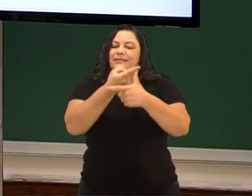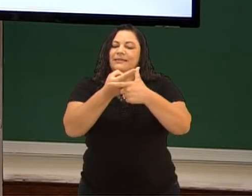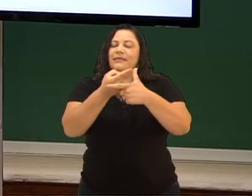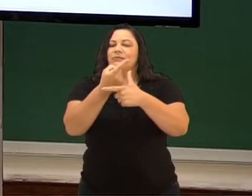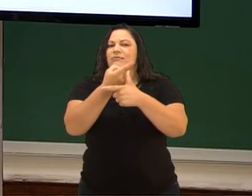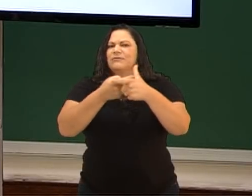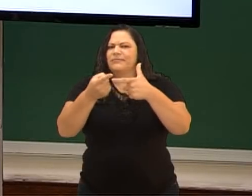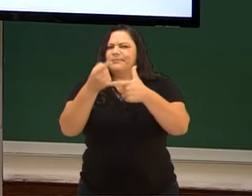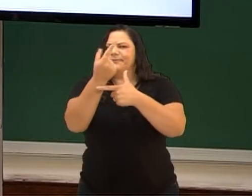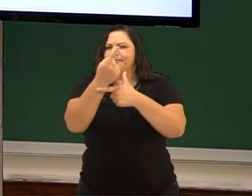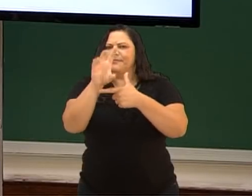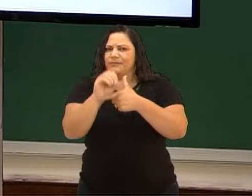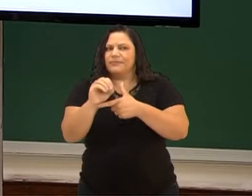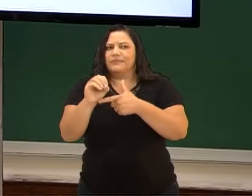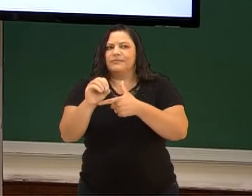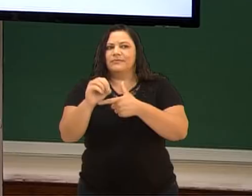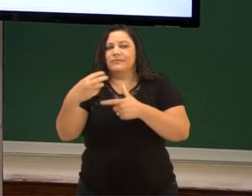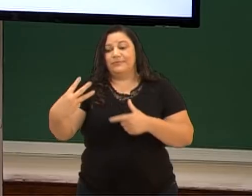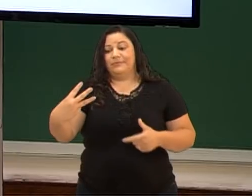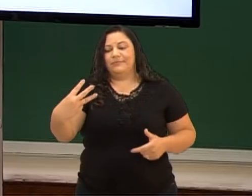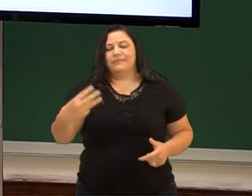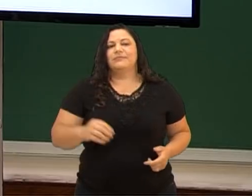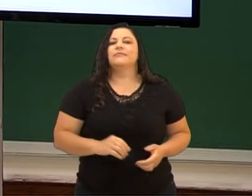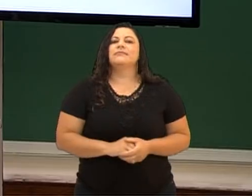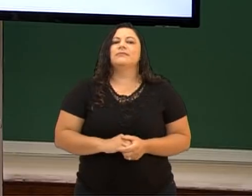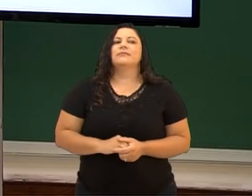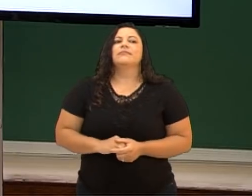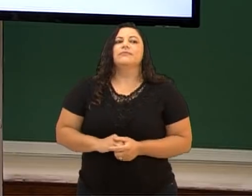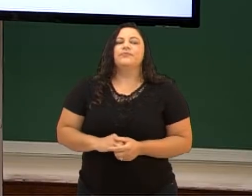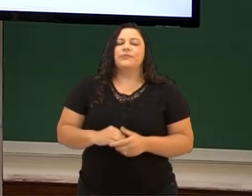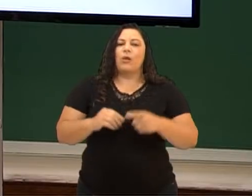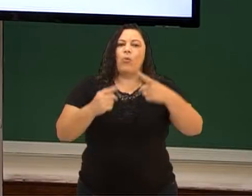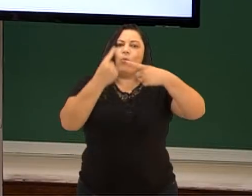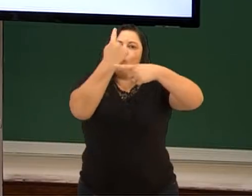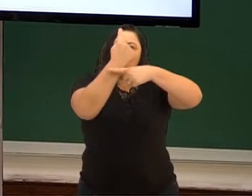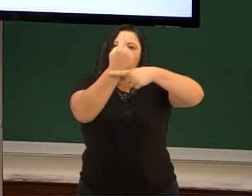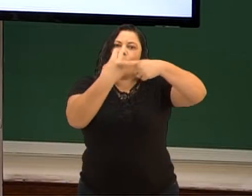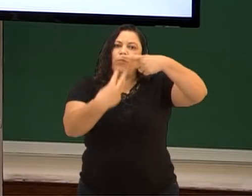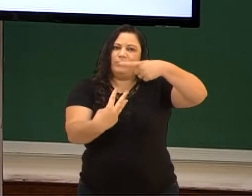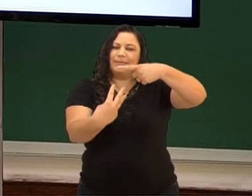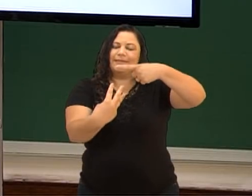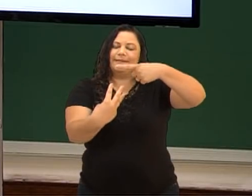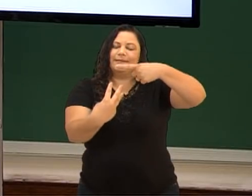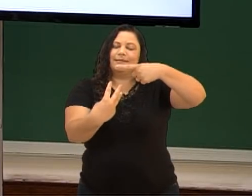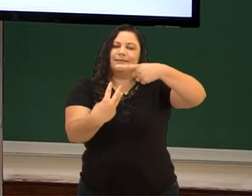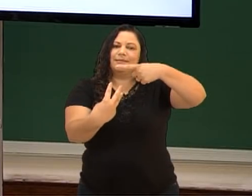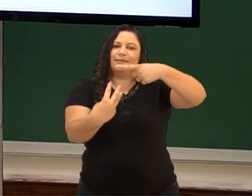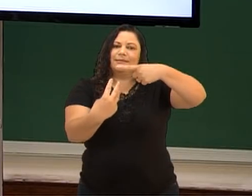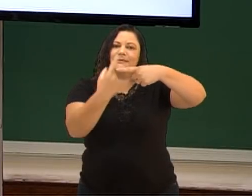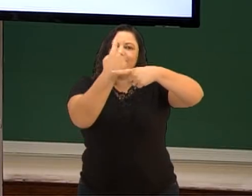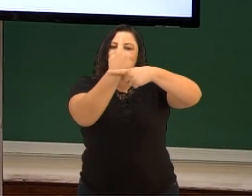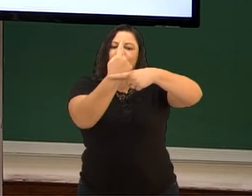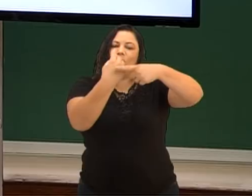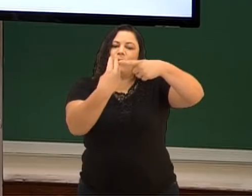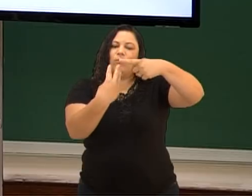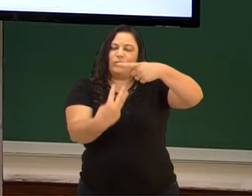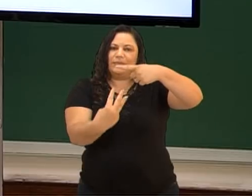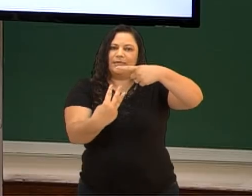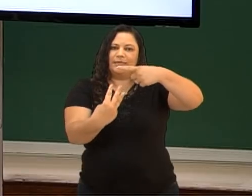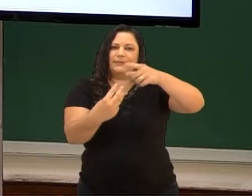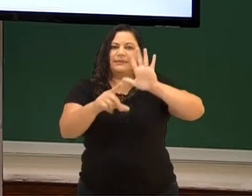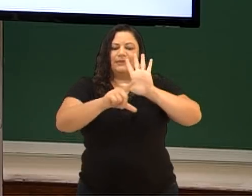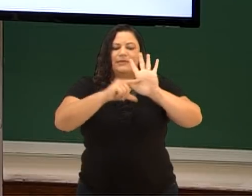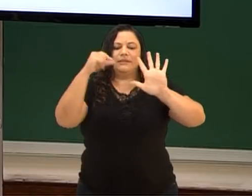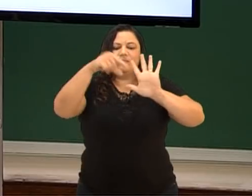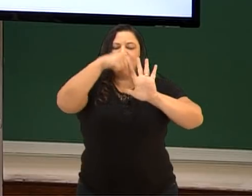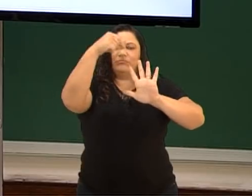aqui 1/3. O que quer dizer esse 1/3? Quer dizer que uma parte de 3 partes, do total de partes, que são 3,